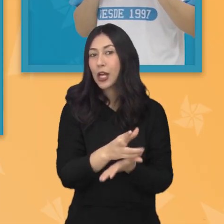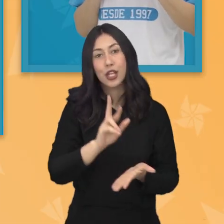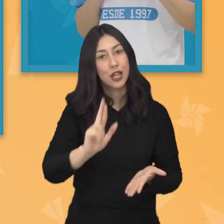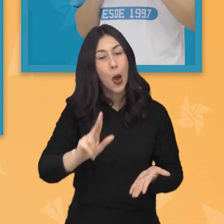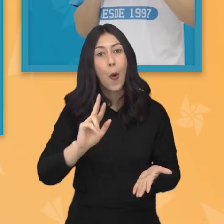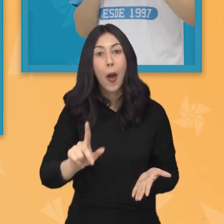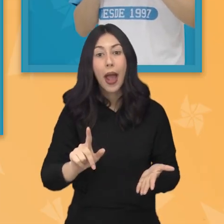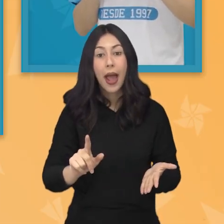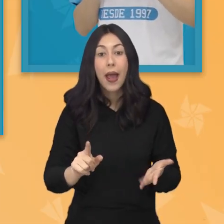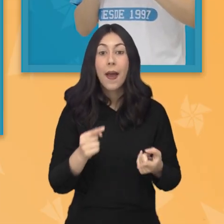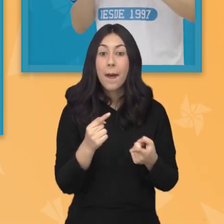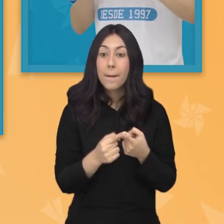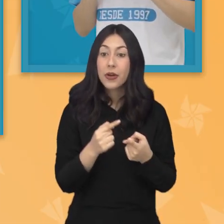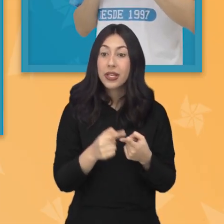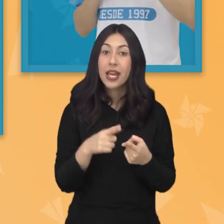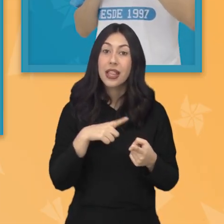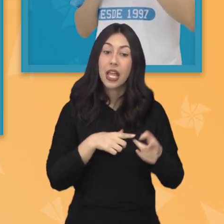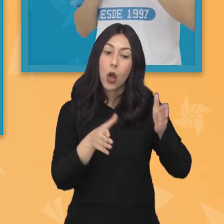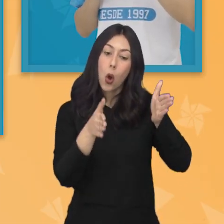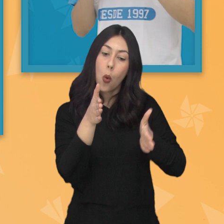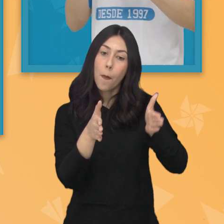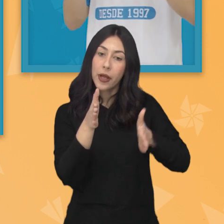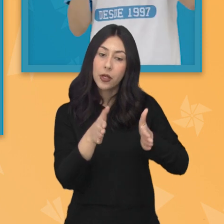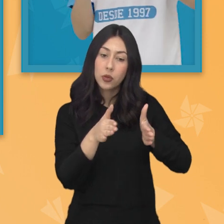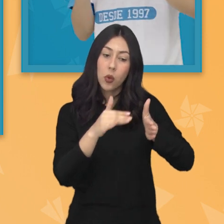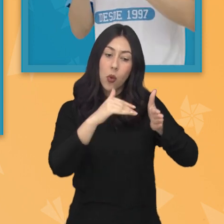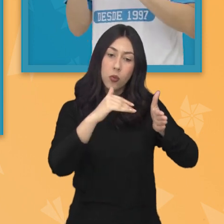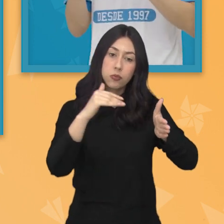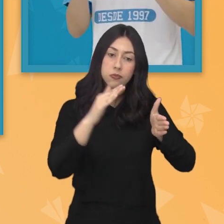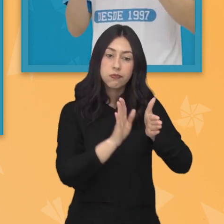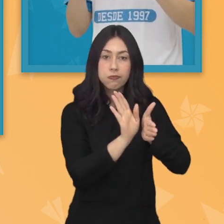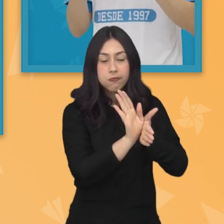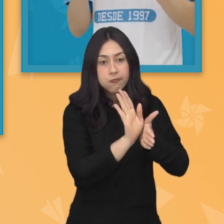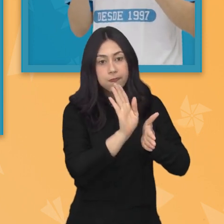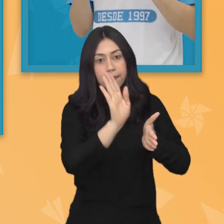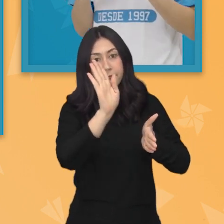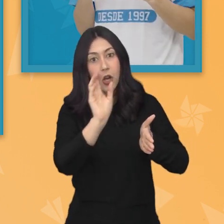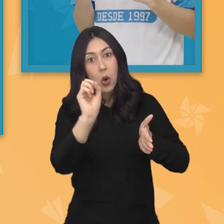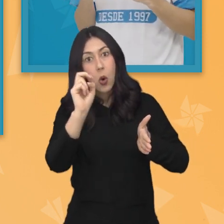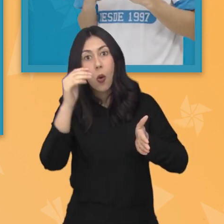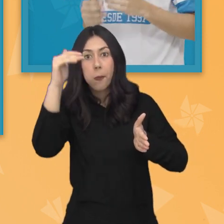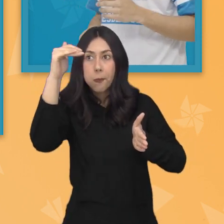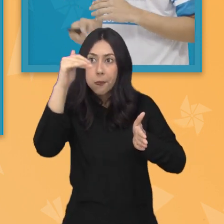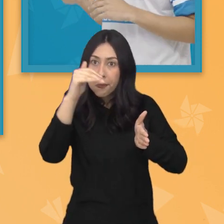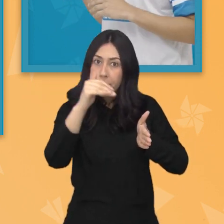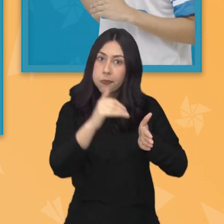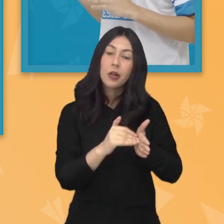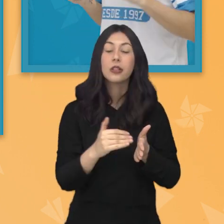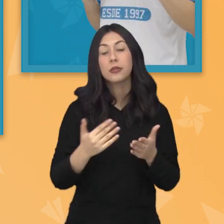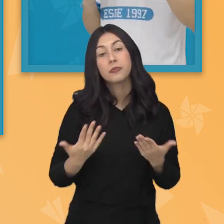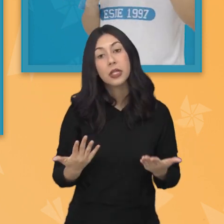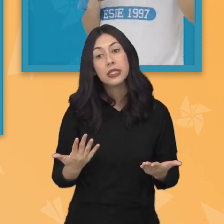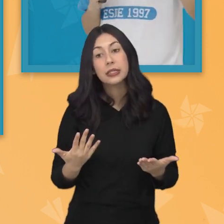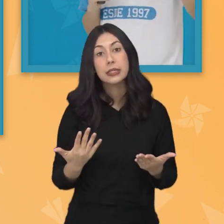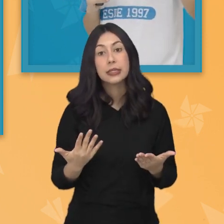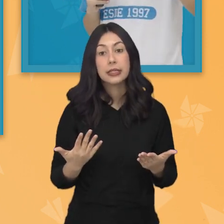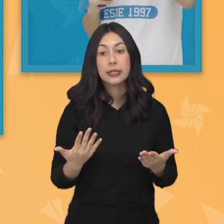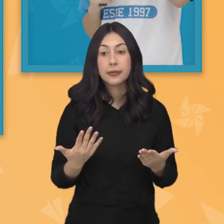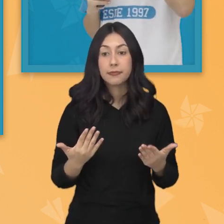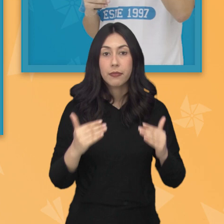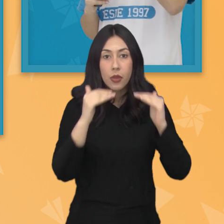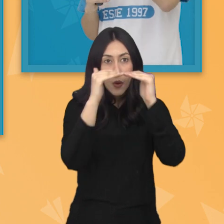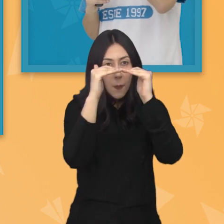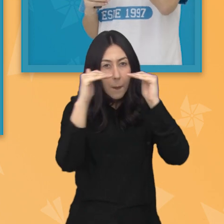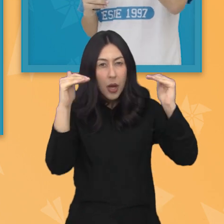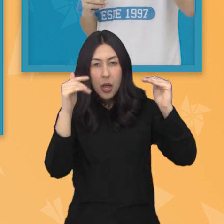Ou seja, ela se mantém sempre subindo ou descendo, né, se você está resfriando, por exemplo, mas ela não tem o que a gente chama